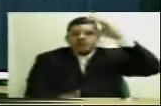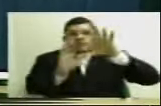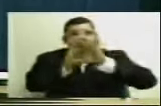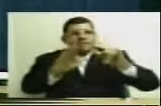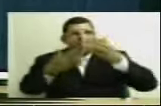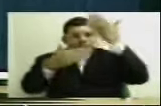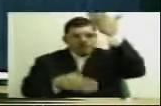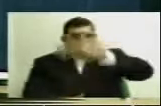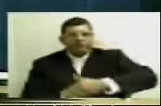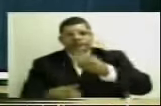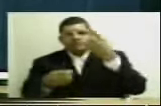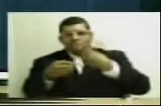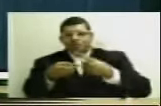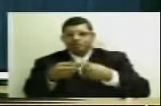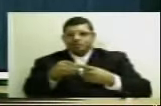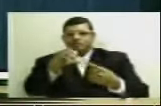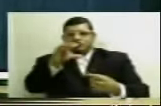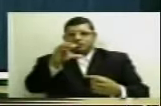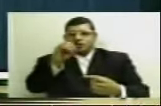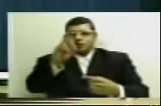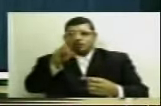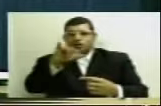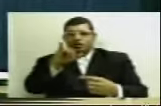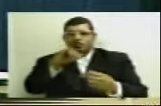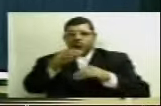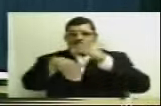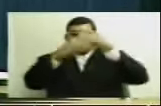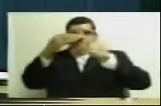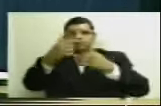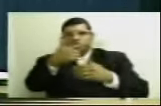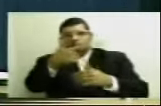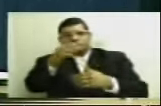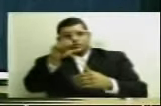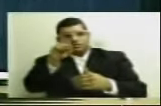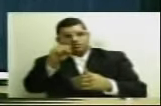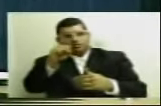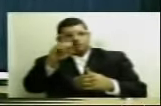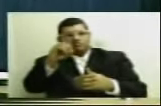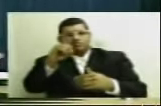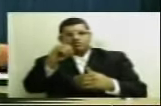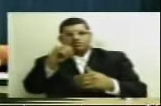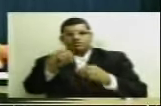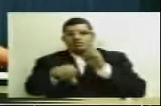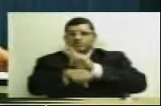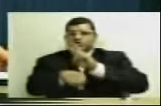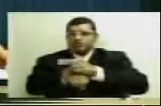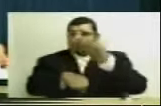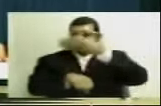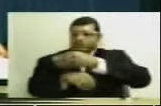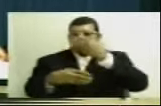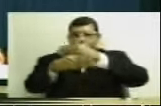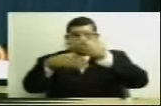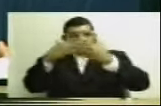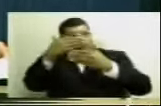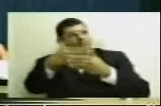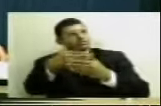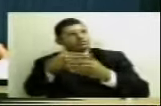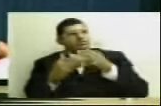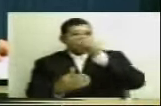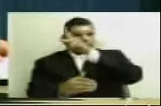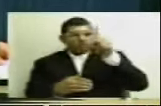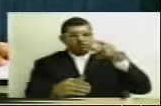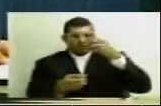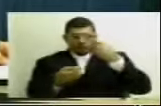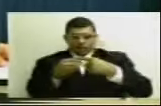lei aprovada no município de Quari, criando 280 cargos comissionados na estrutura da